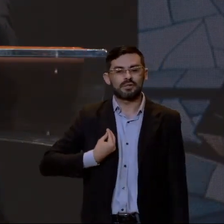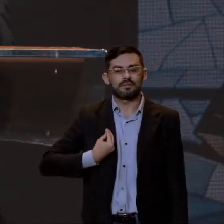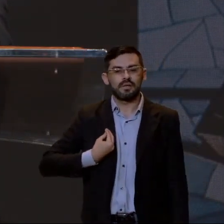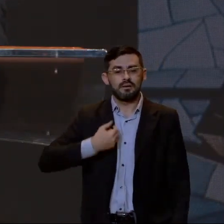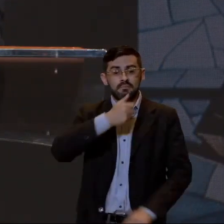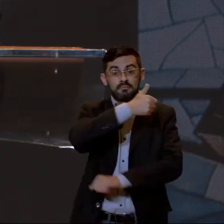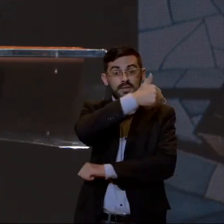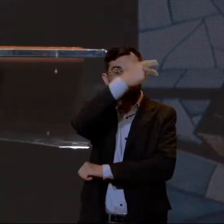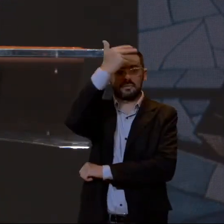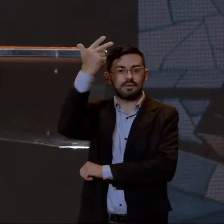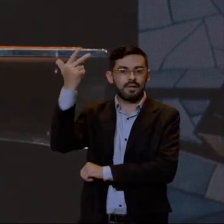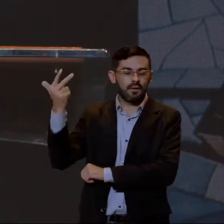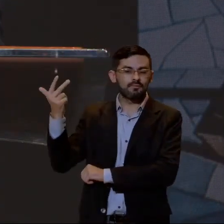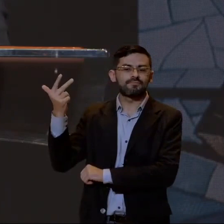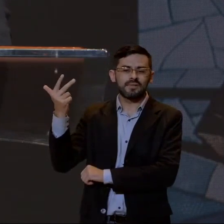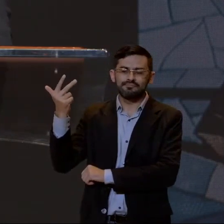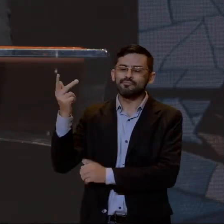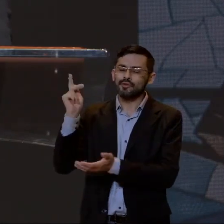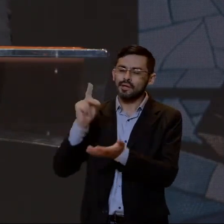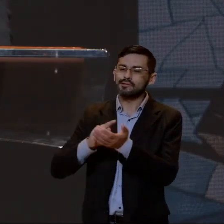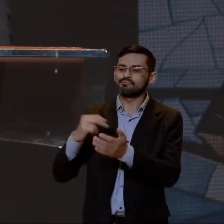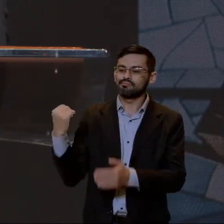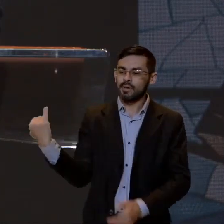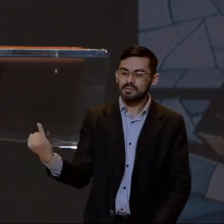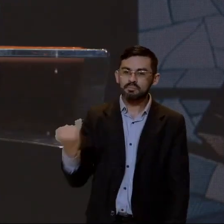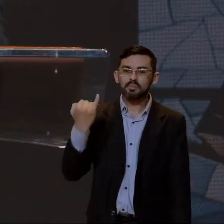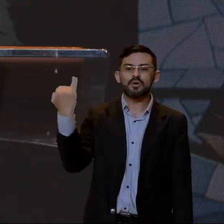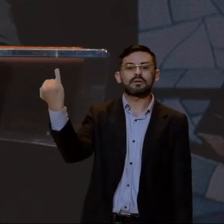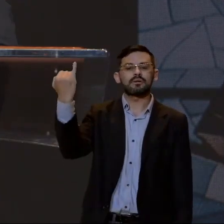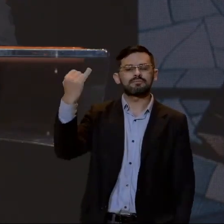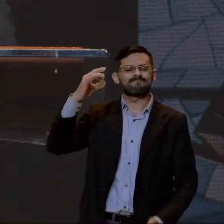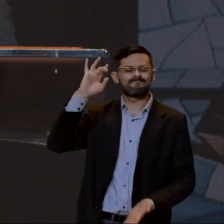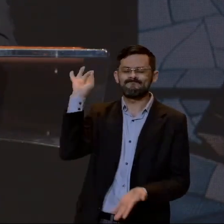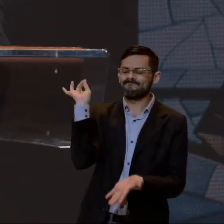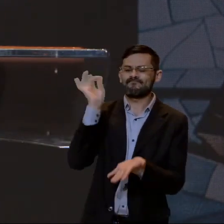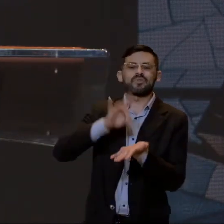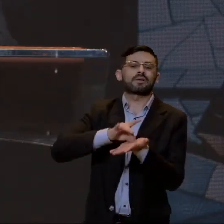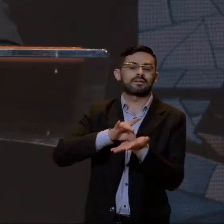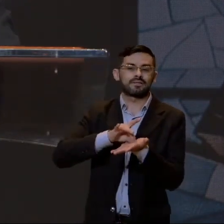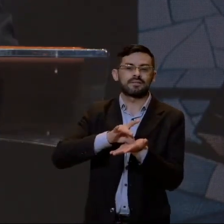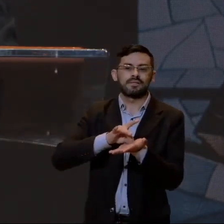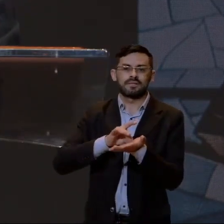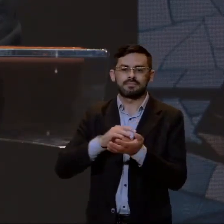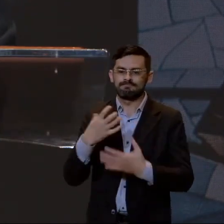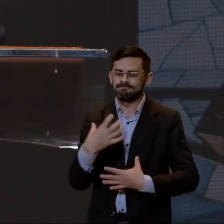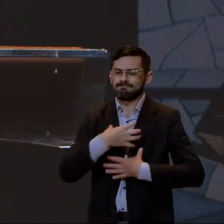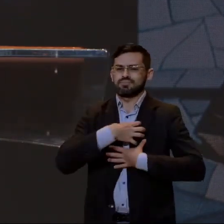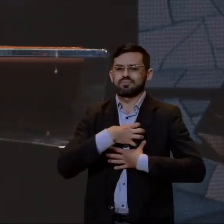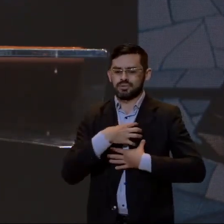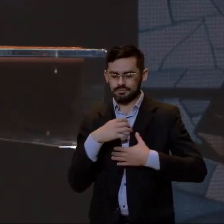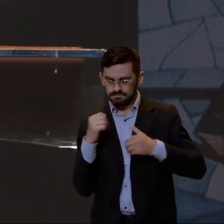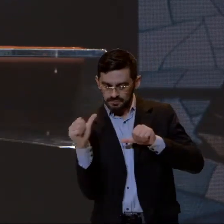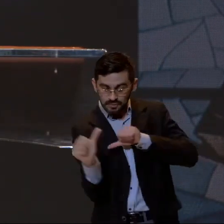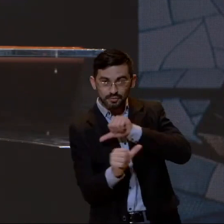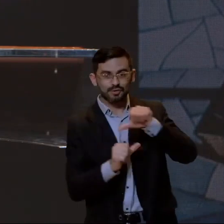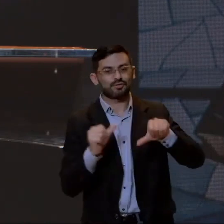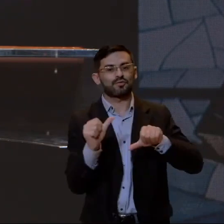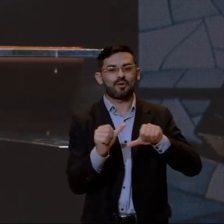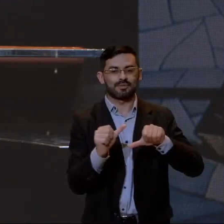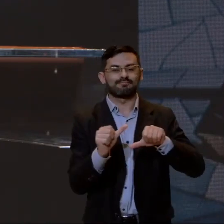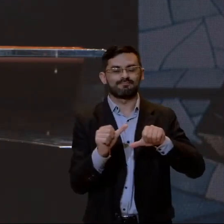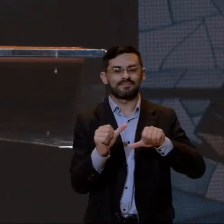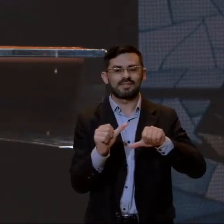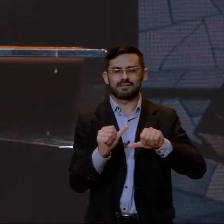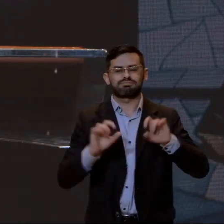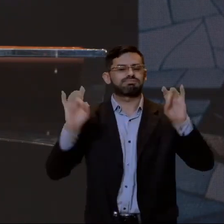Natal seja de fato significativo, verdadeiro, que mexa com a gente e nos transforme de